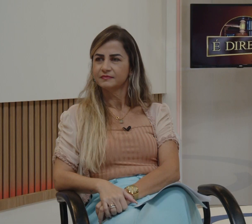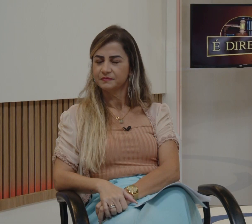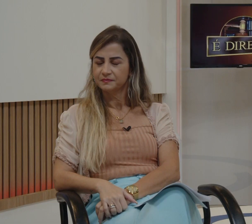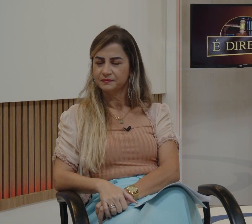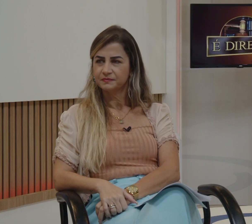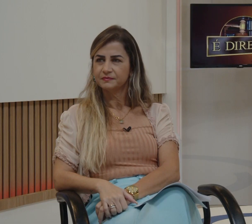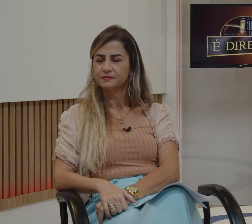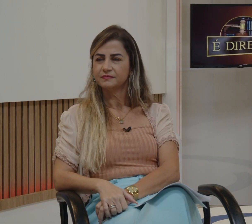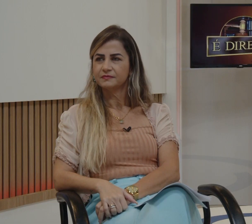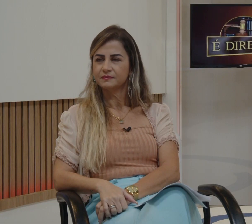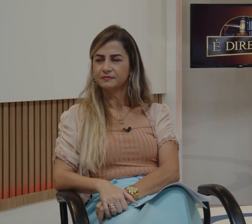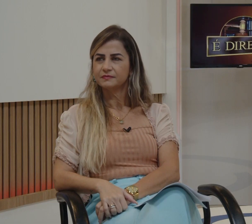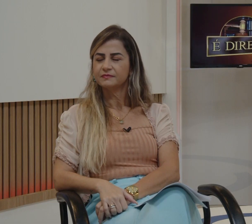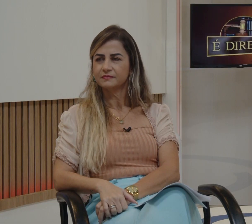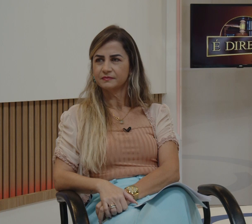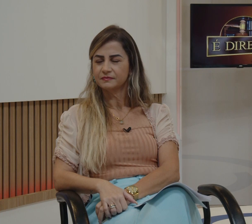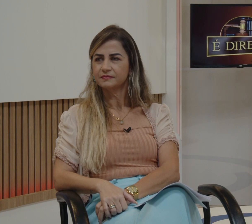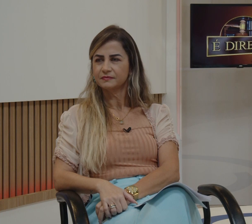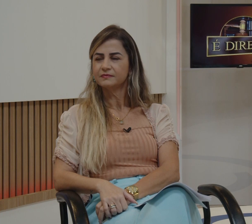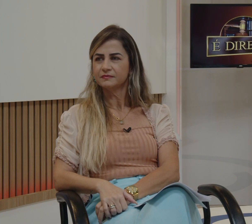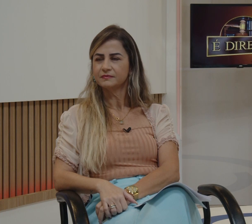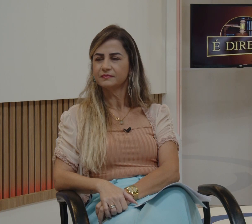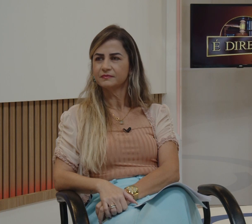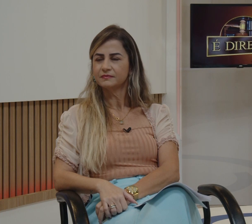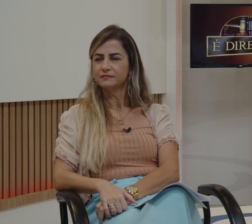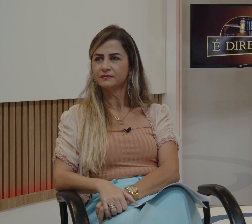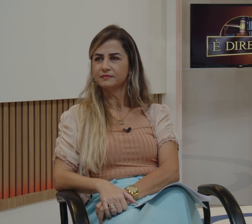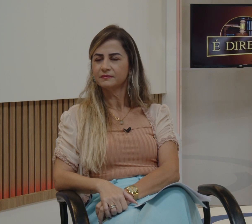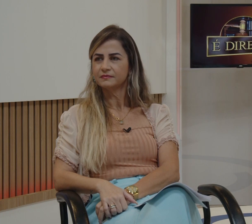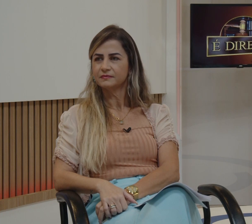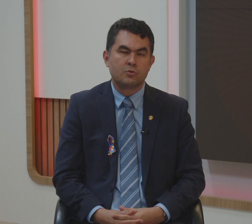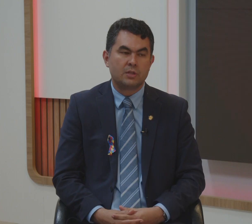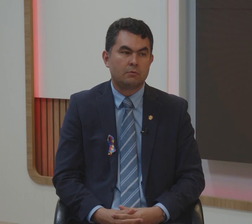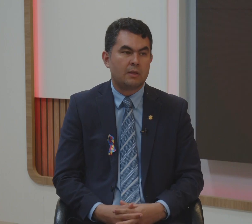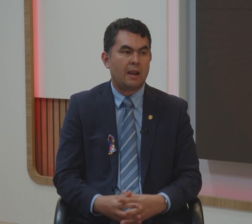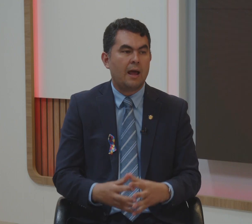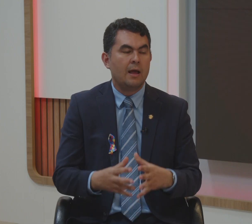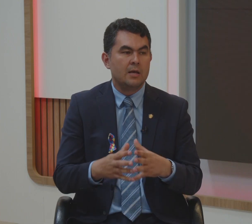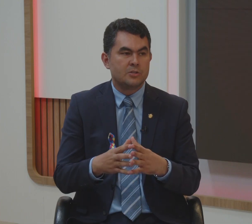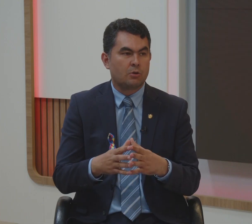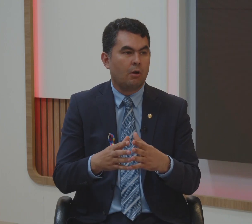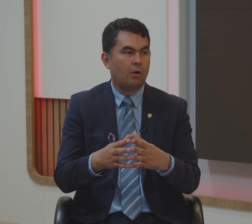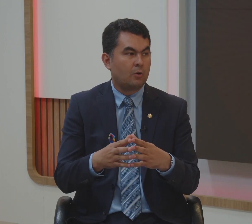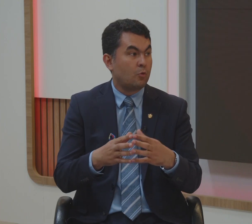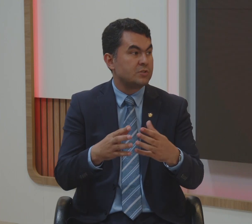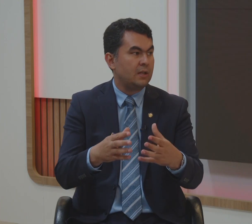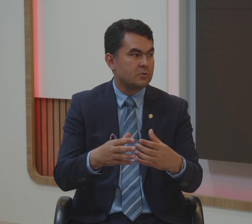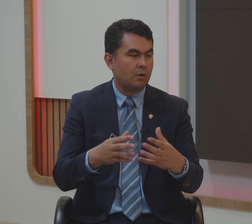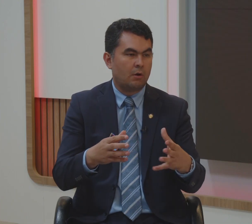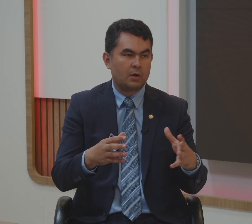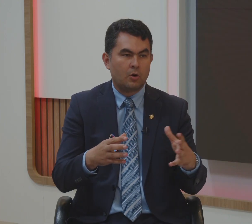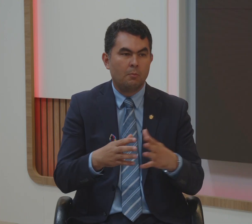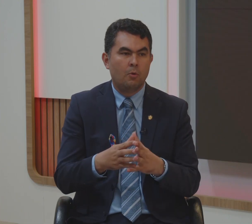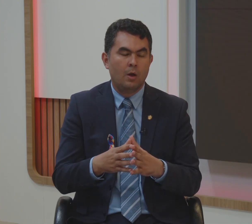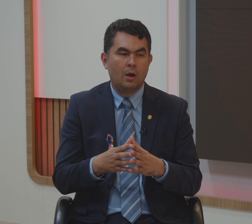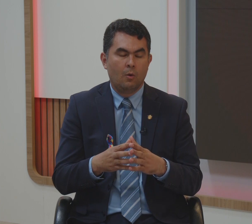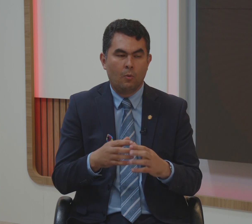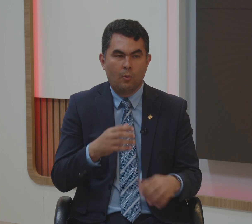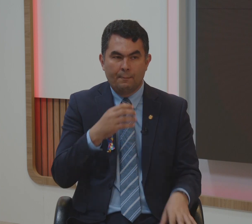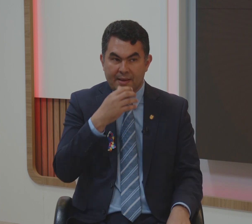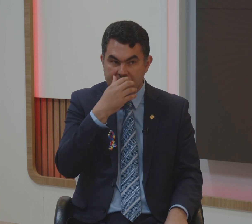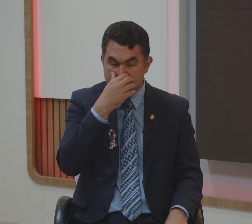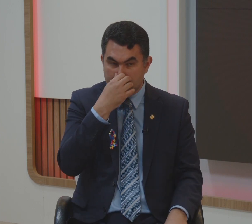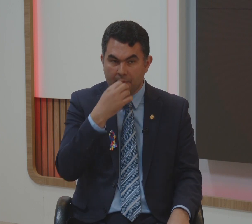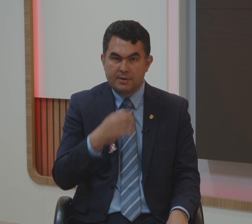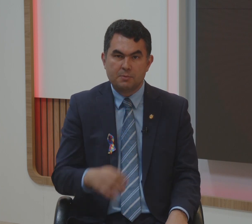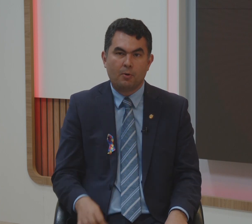né? Dentro dessa perspectiva de proteção, da busca da garantia de direitos que o conselho tutelar o conselheiro se coloca como